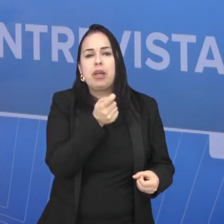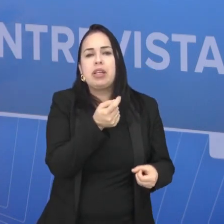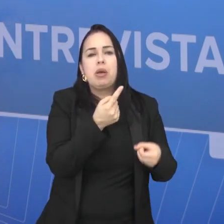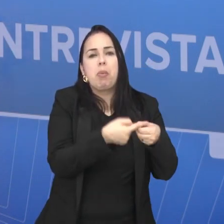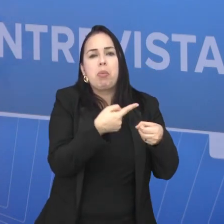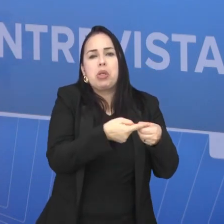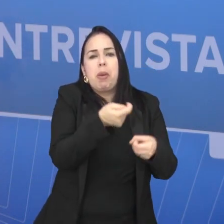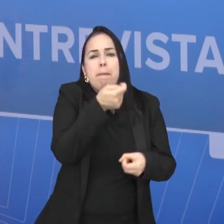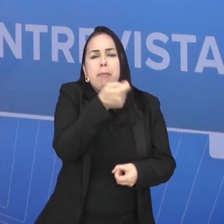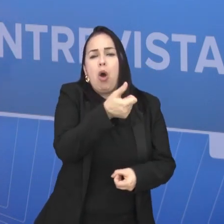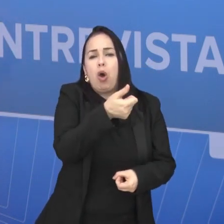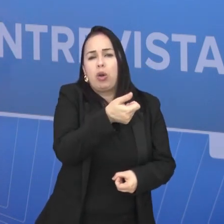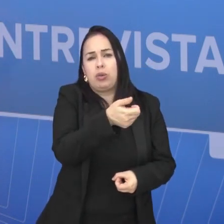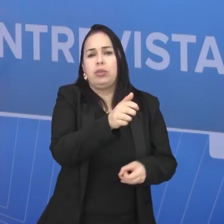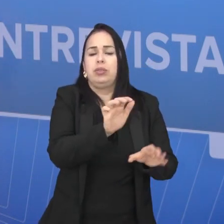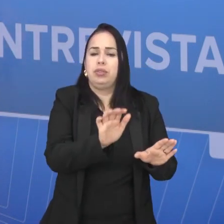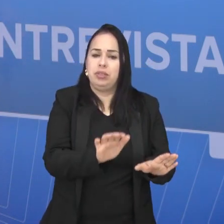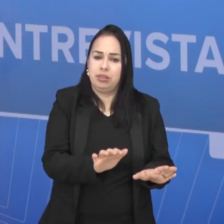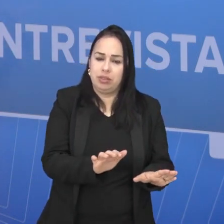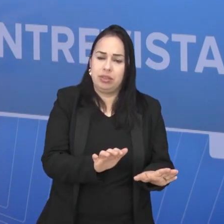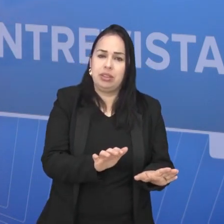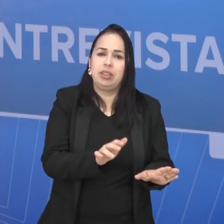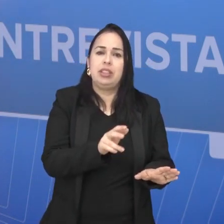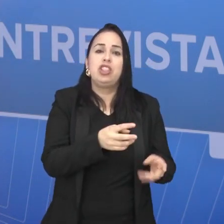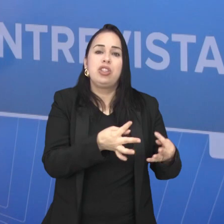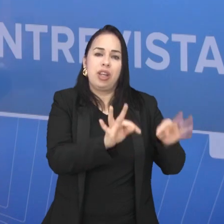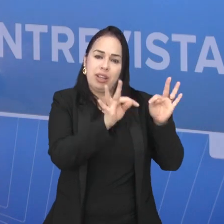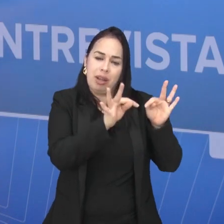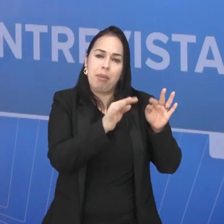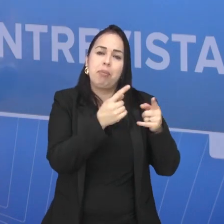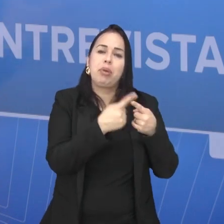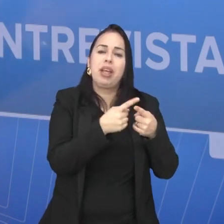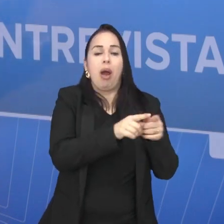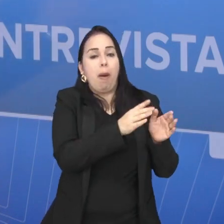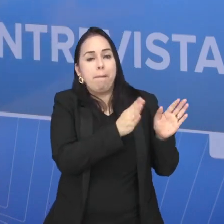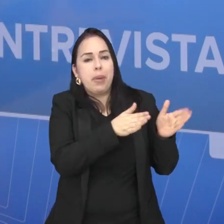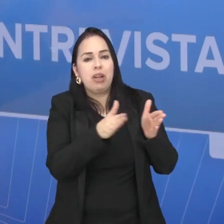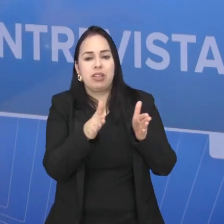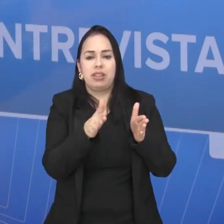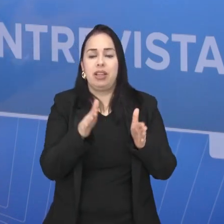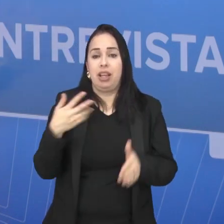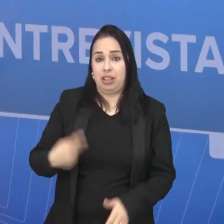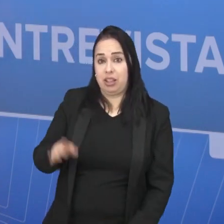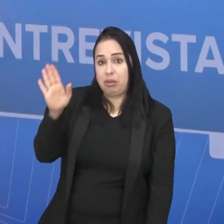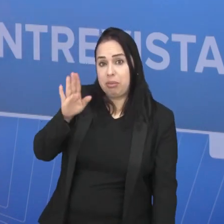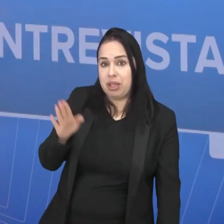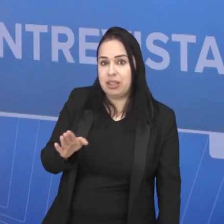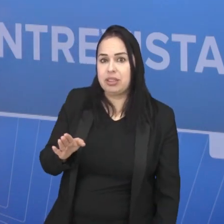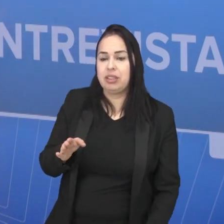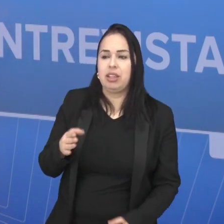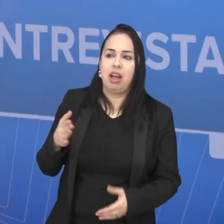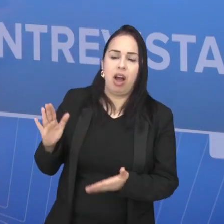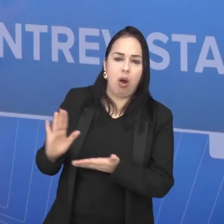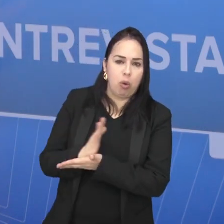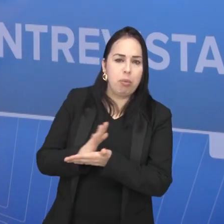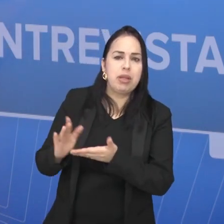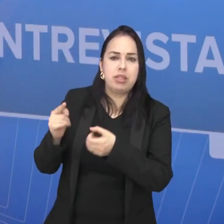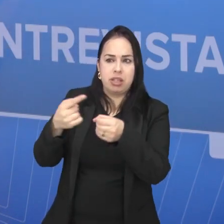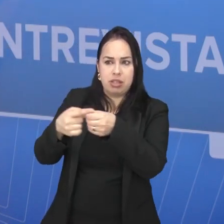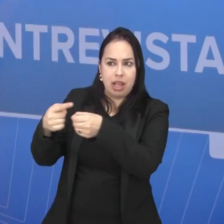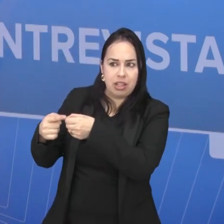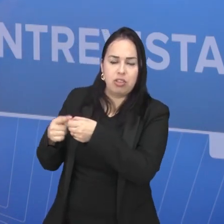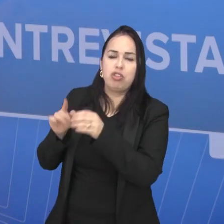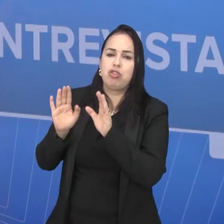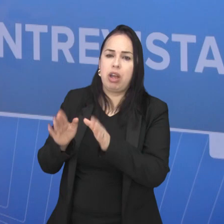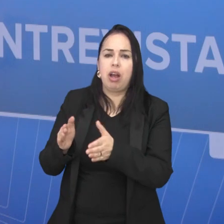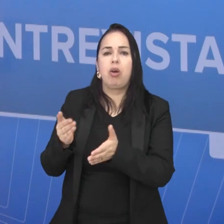poucas cidades com 5G puro implantadas. Por quê? É um processo ainda, né? No nosso caso, as cidades, algumas